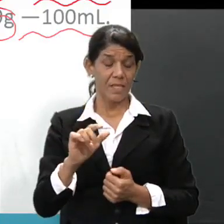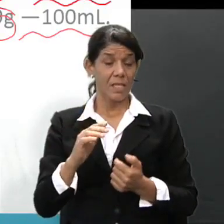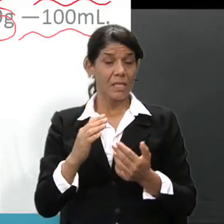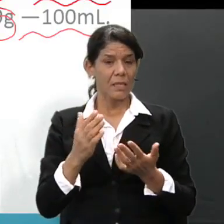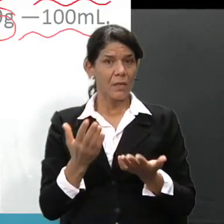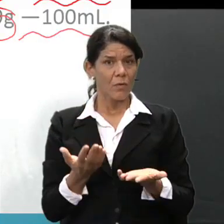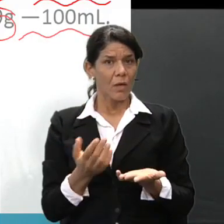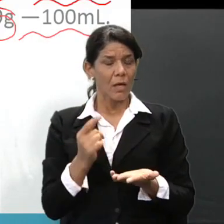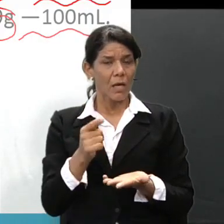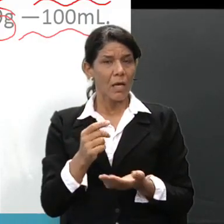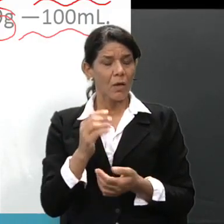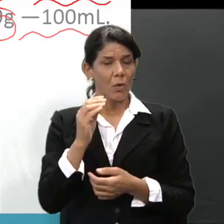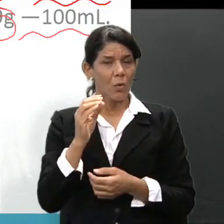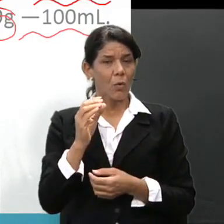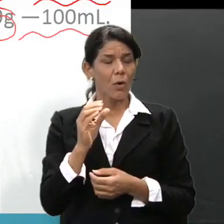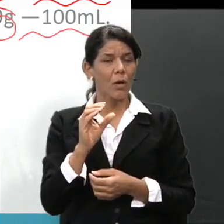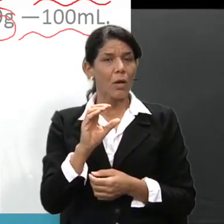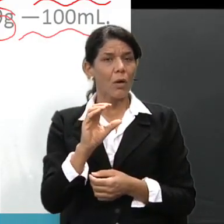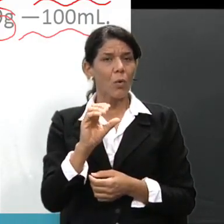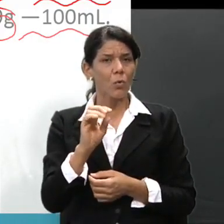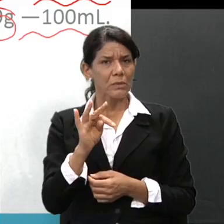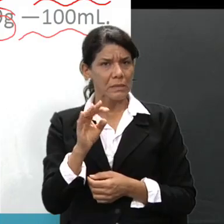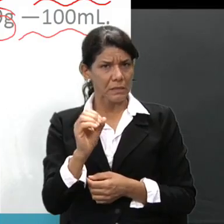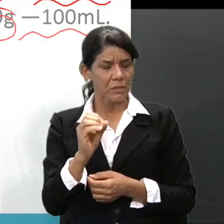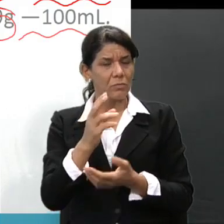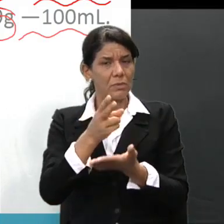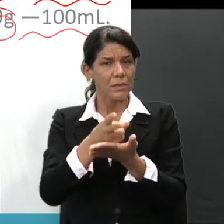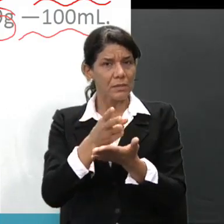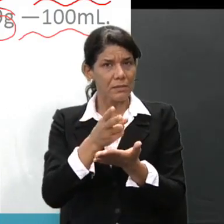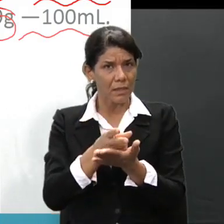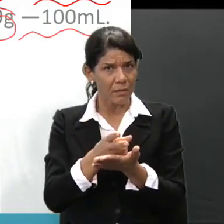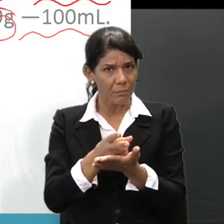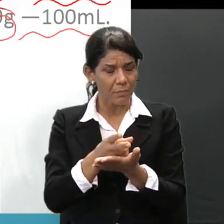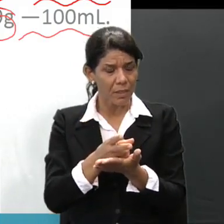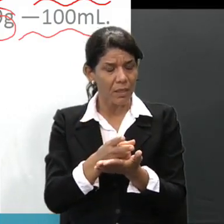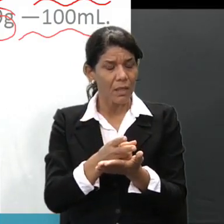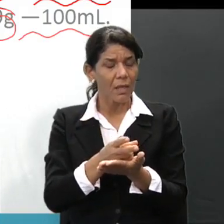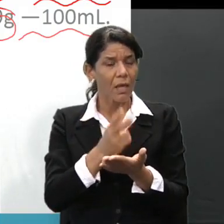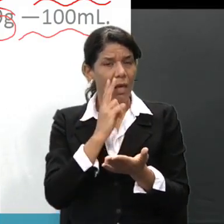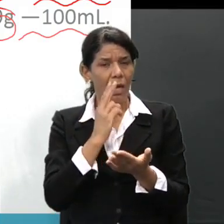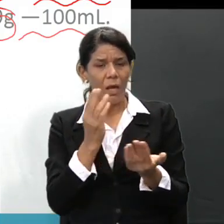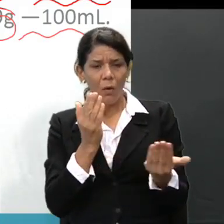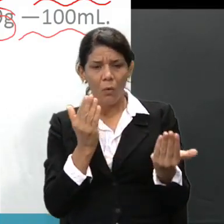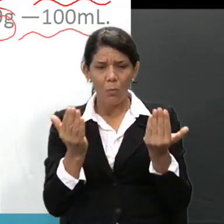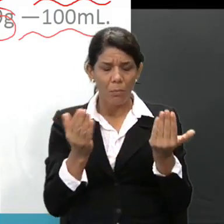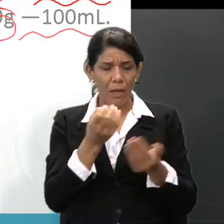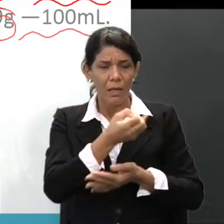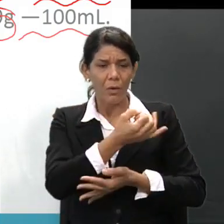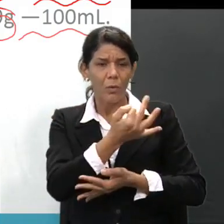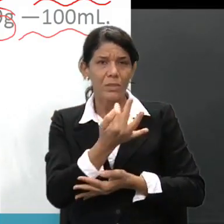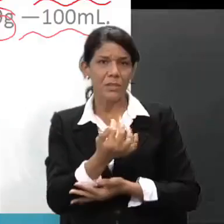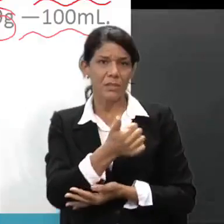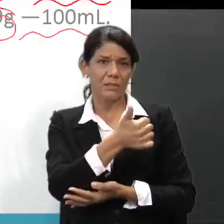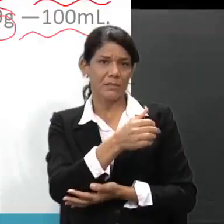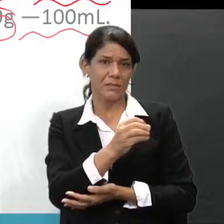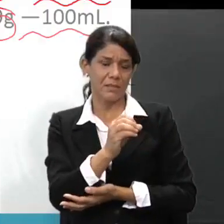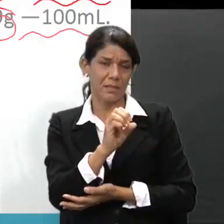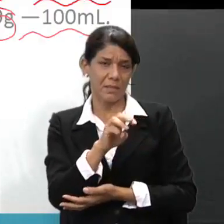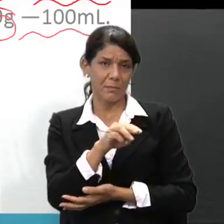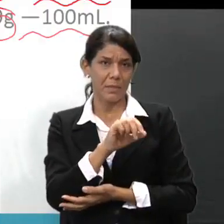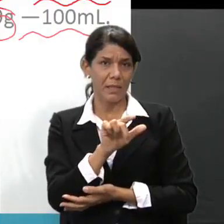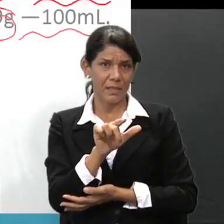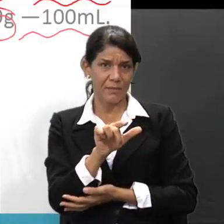Então, veja, a concentração sempre fará referência a uma quantidade de 100